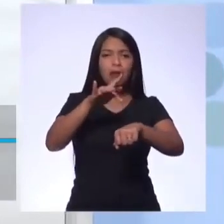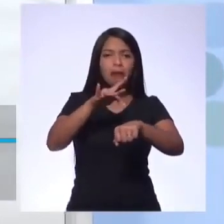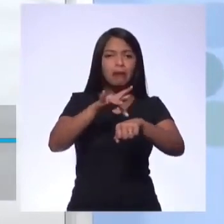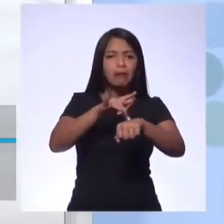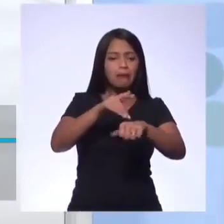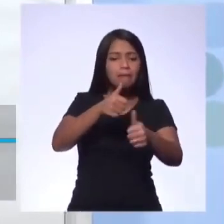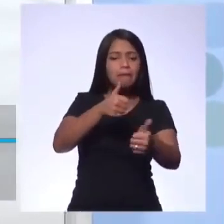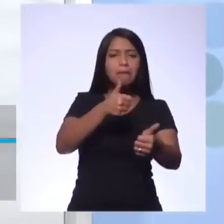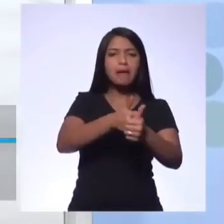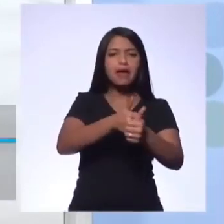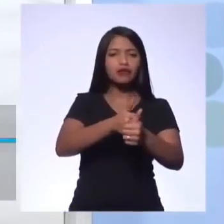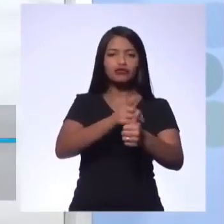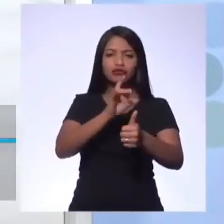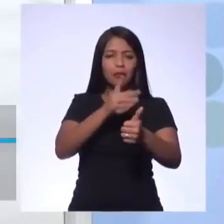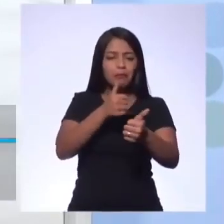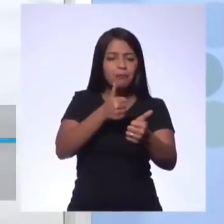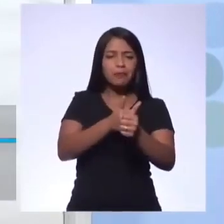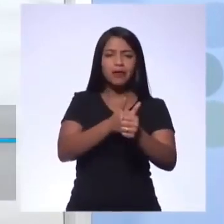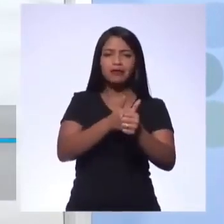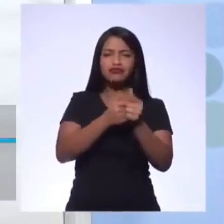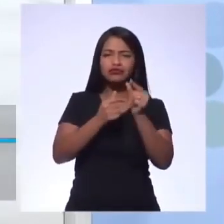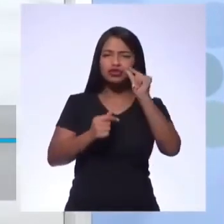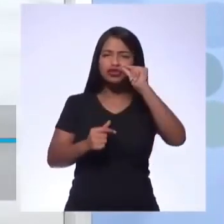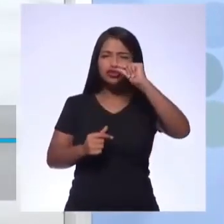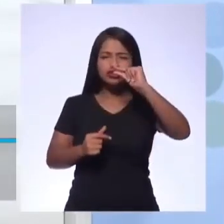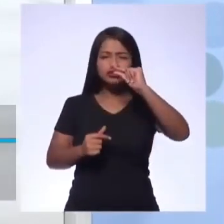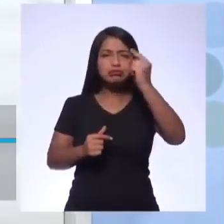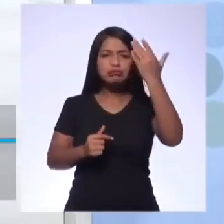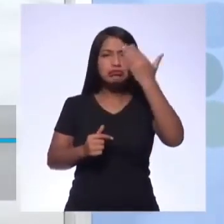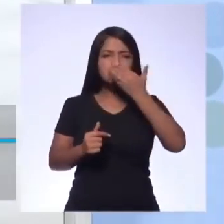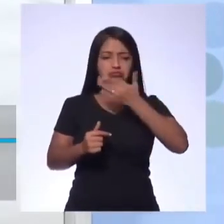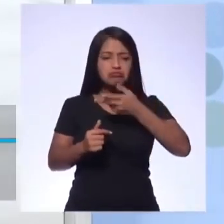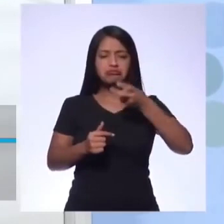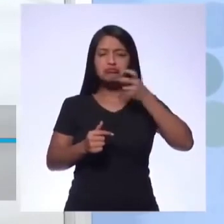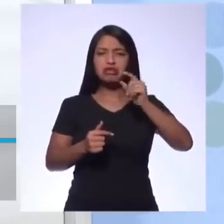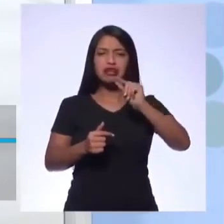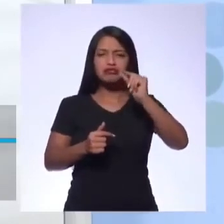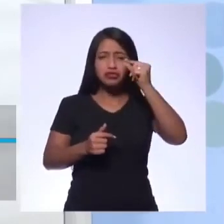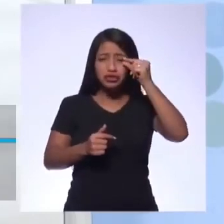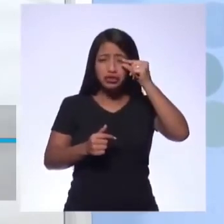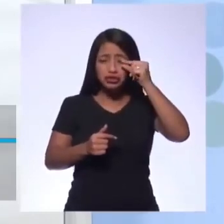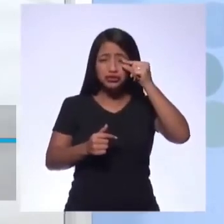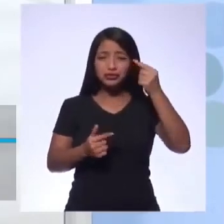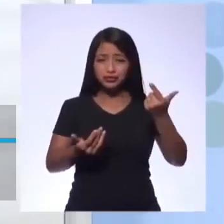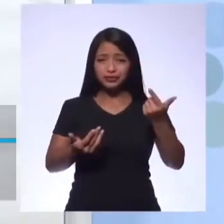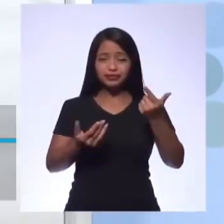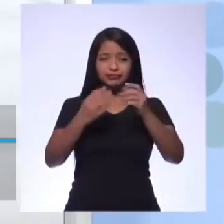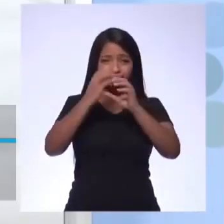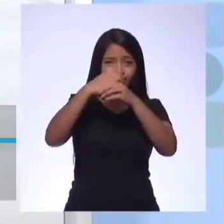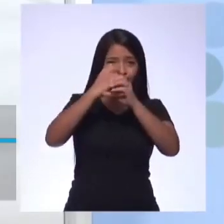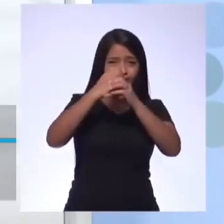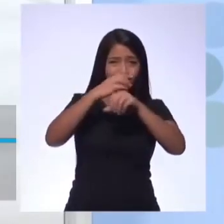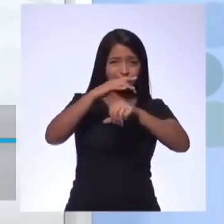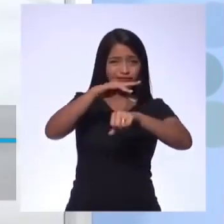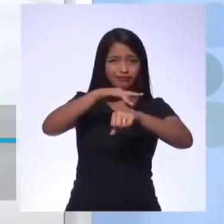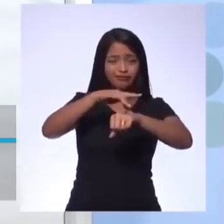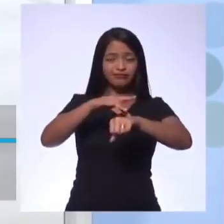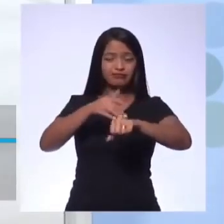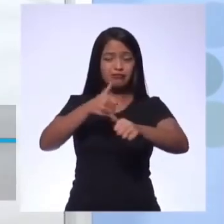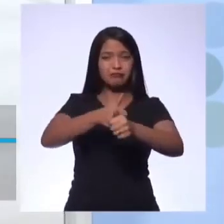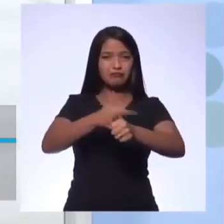num campo muito pequeno, imperceptível, microscópio, já está falando, e faz parte disso